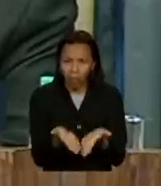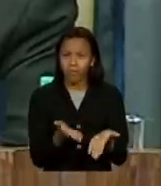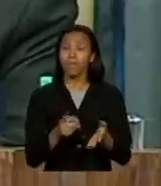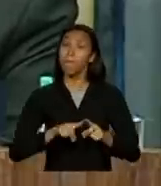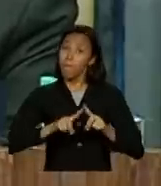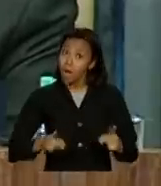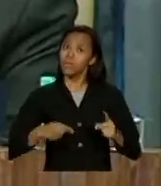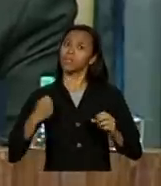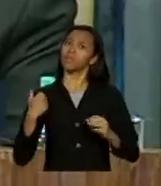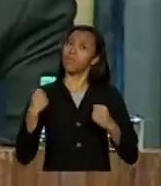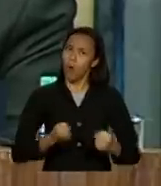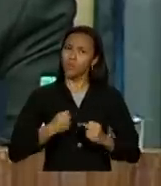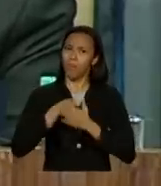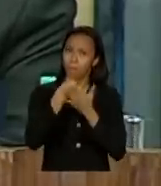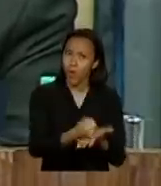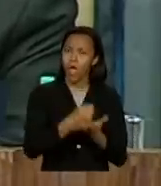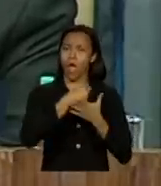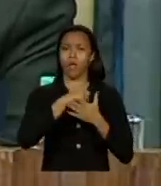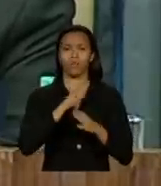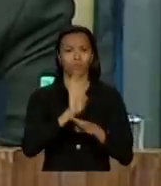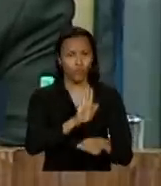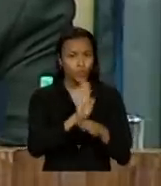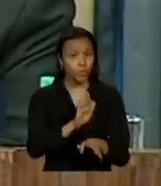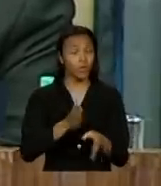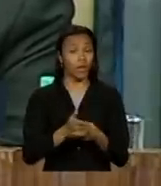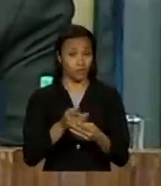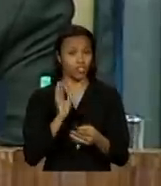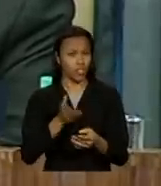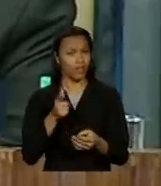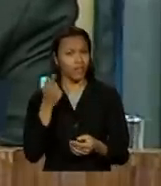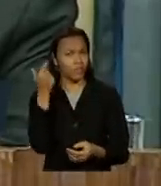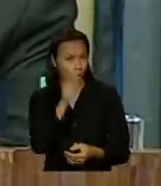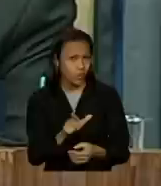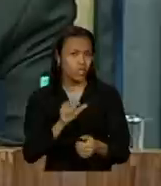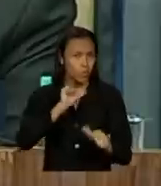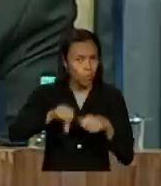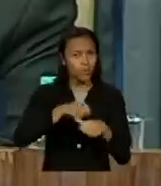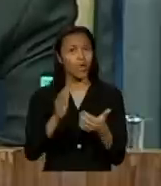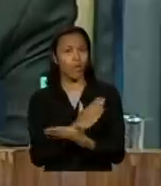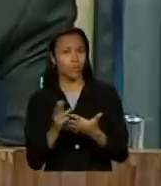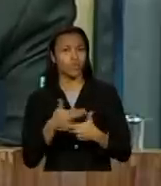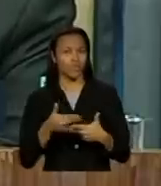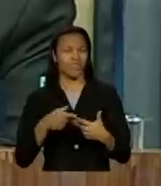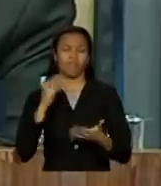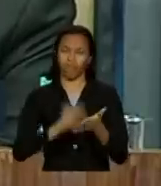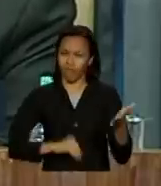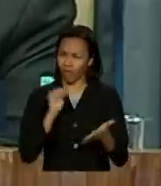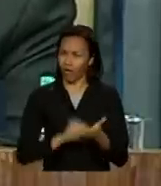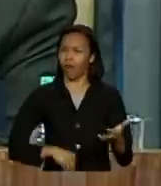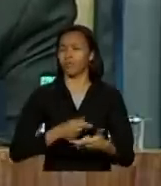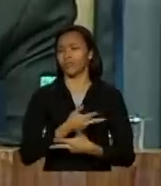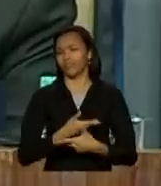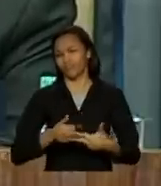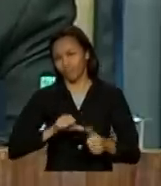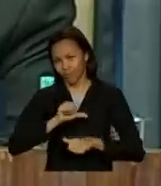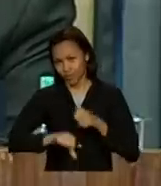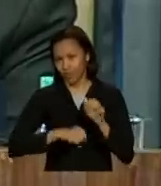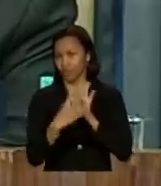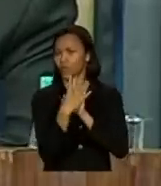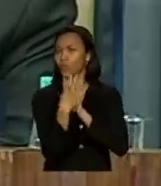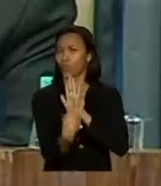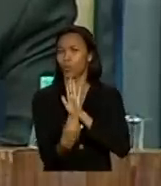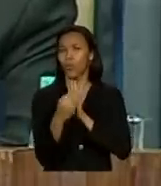serviço da Nação nós temos tentado fazer as alterações mas muito há ainda o que fazer seja na questão de